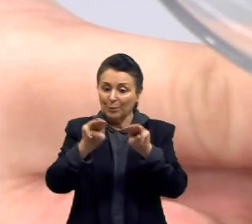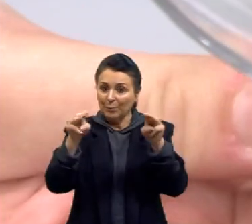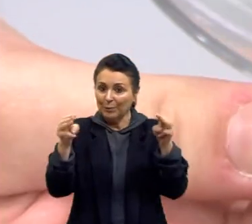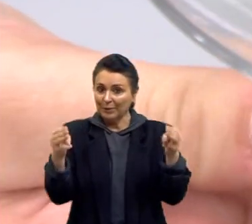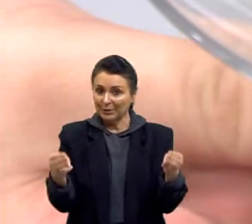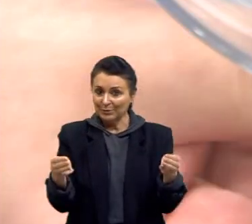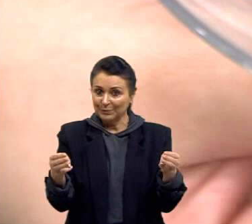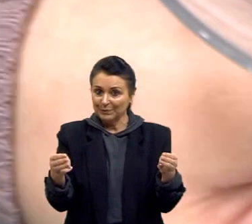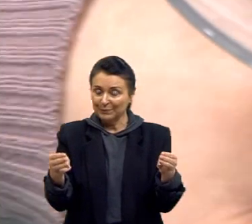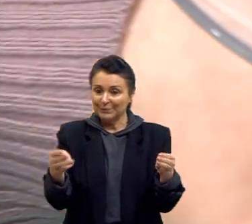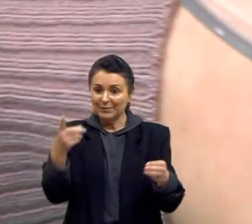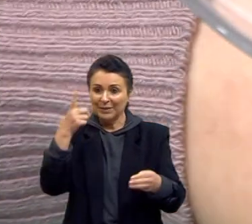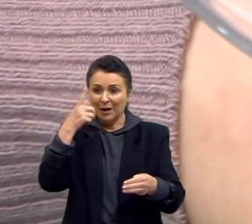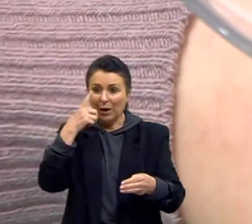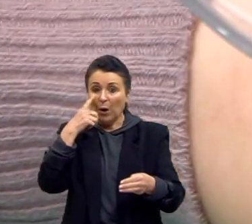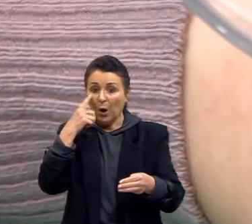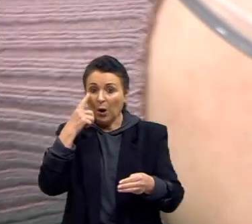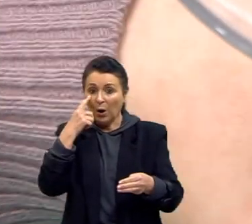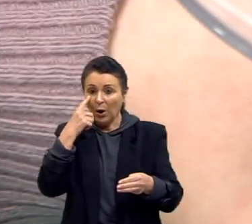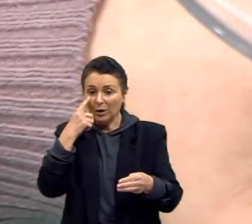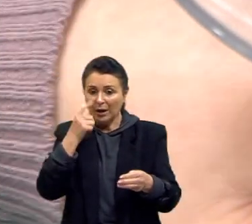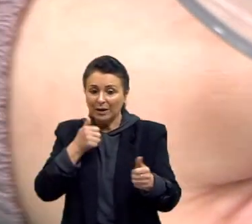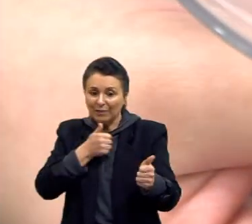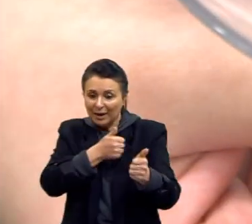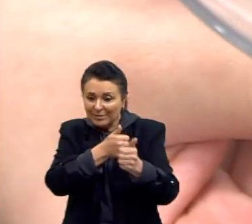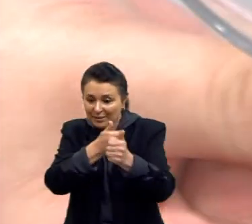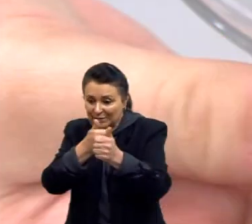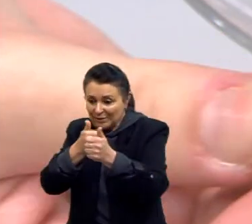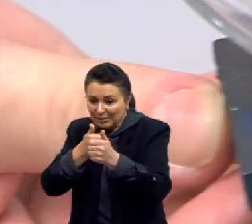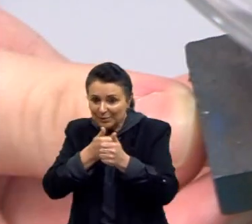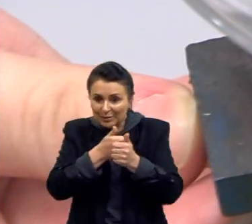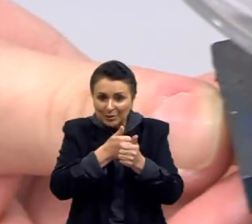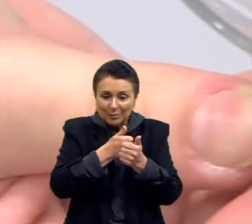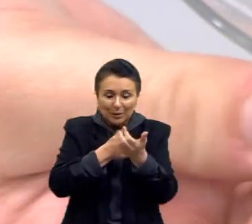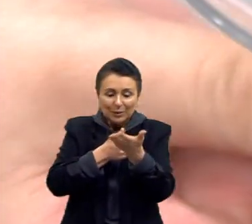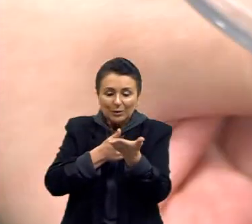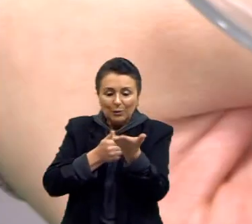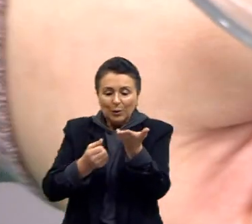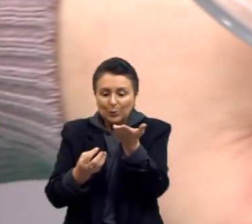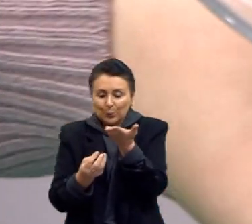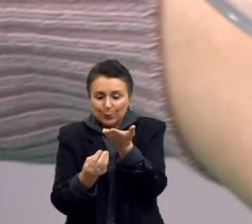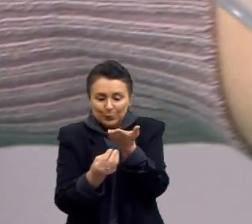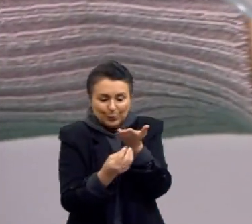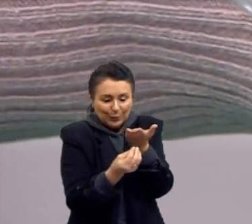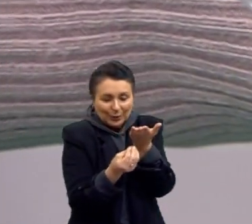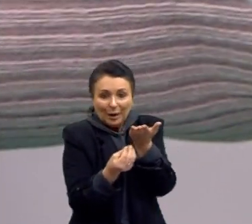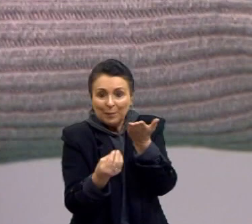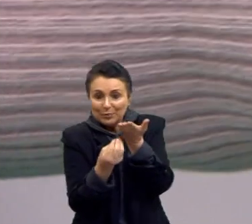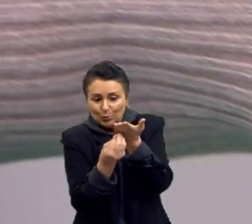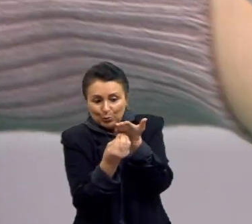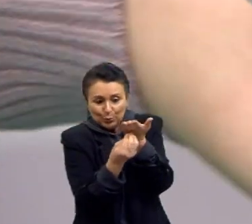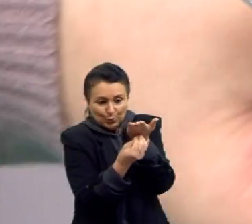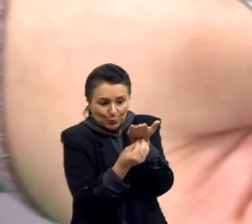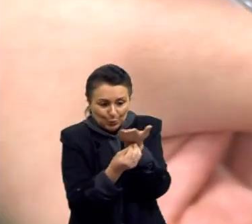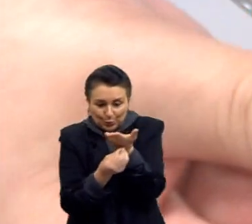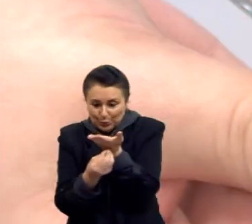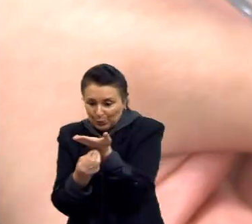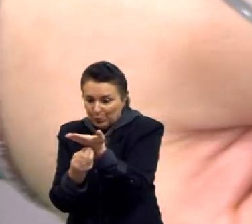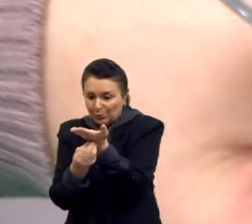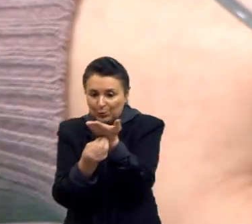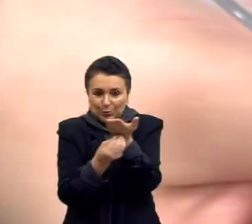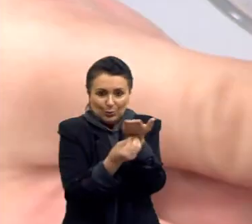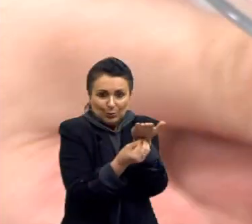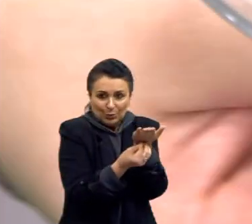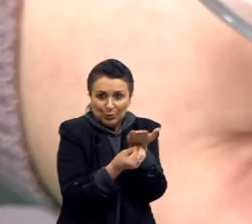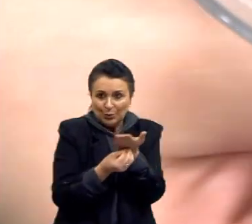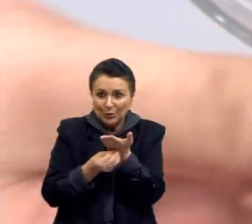então ele vai querer né Fica próximo ou se afastar né Desse de cima geralmente ele vai sempre querer ficar próximo